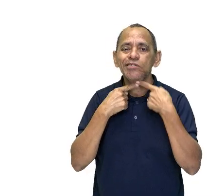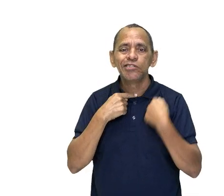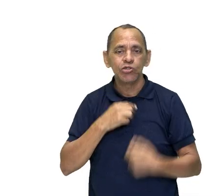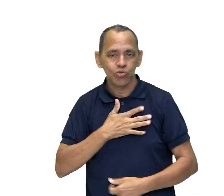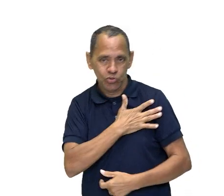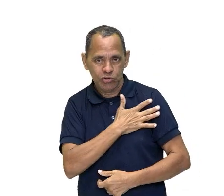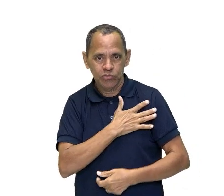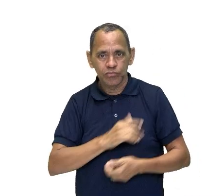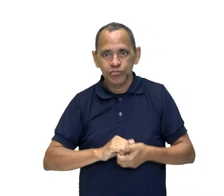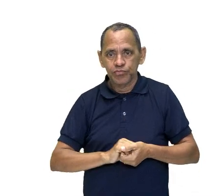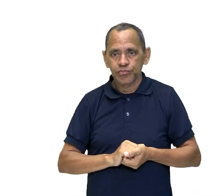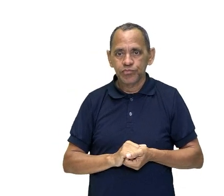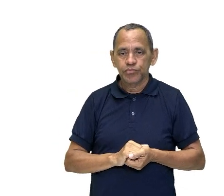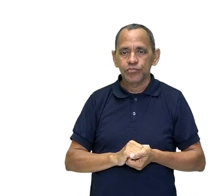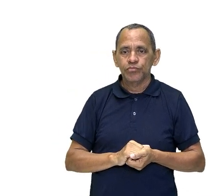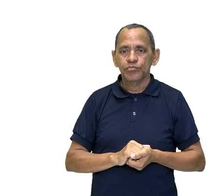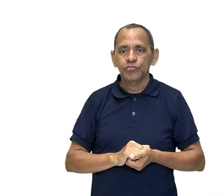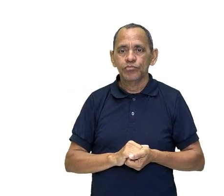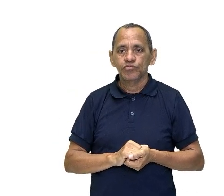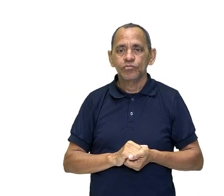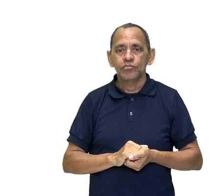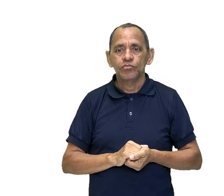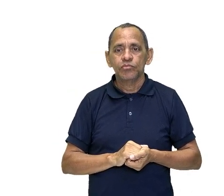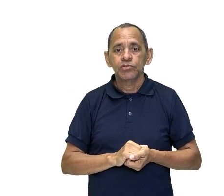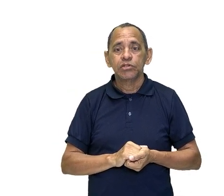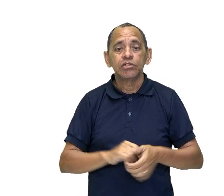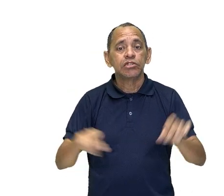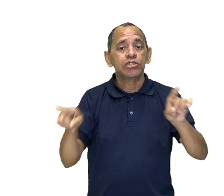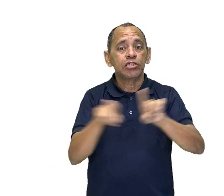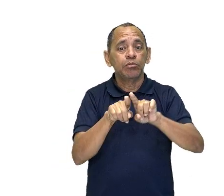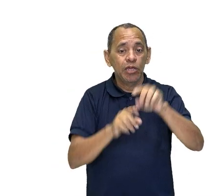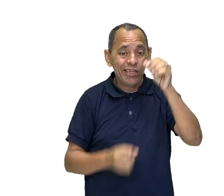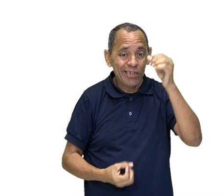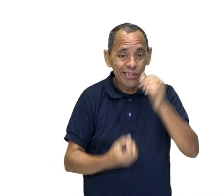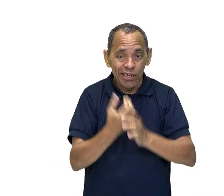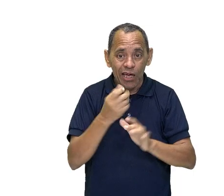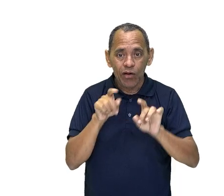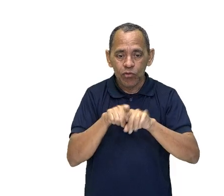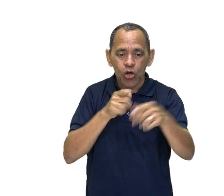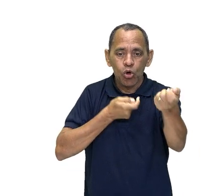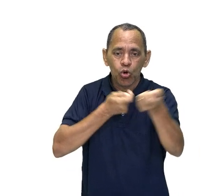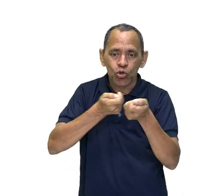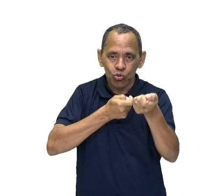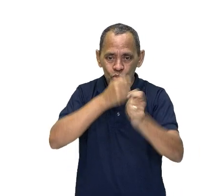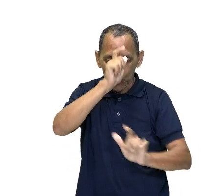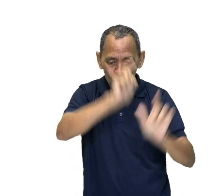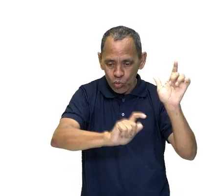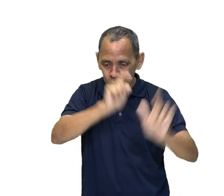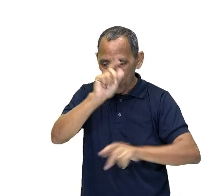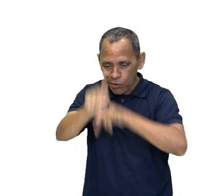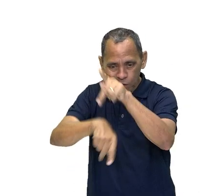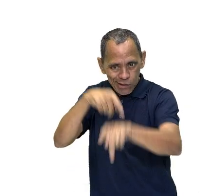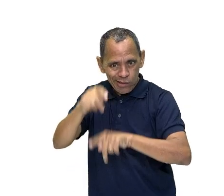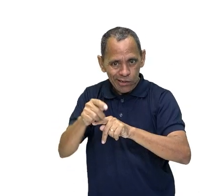lá. Os coronéis, mais uma vez, eles estabeleciam o controle sobre a população mais